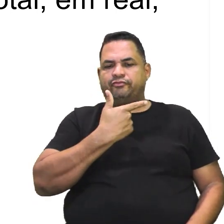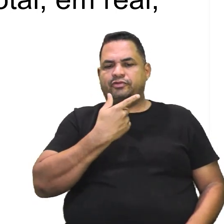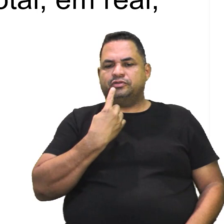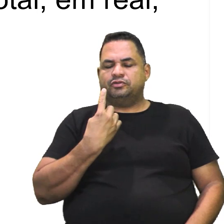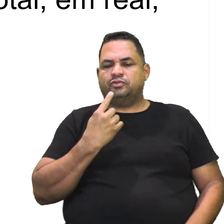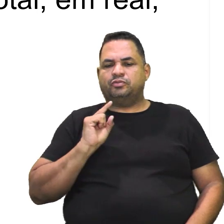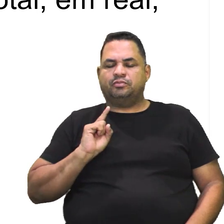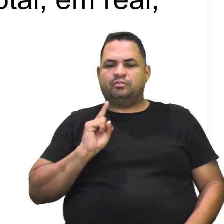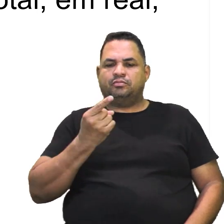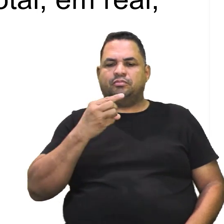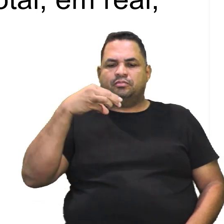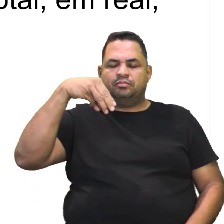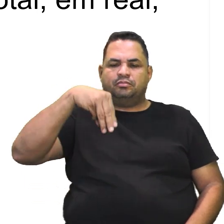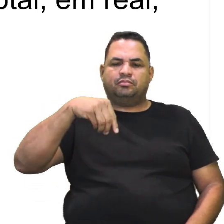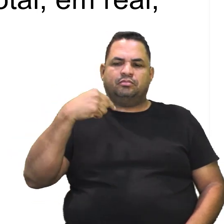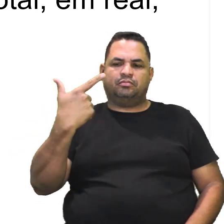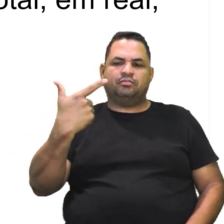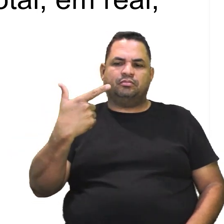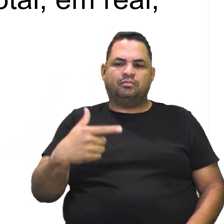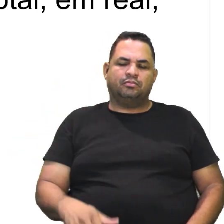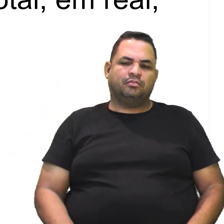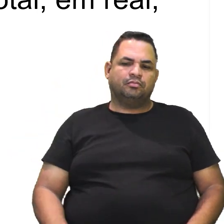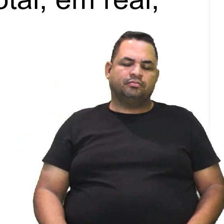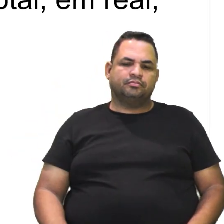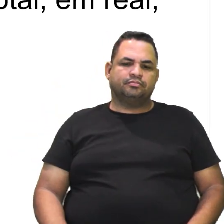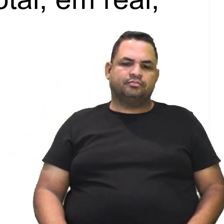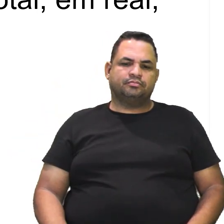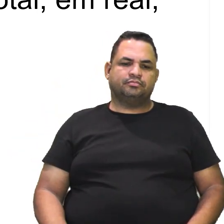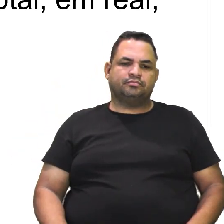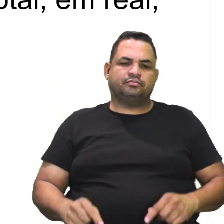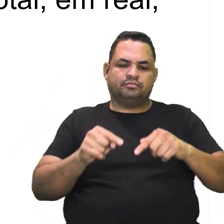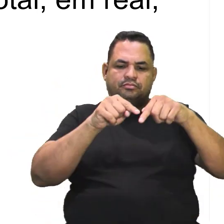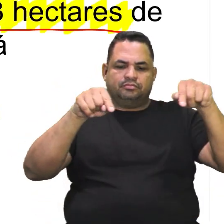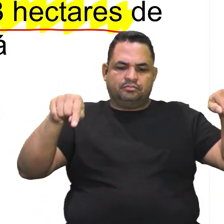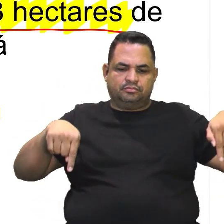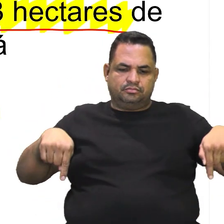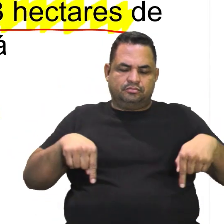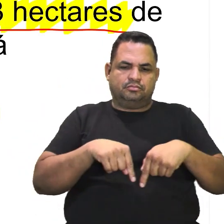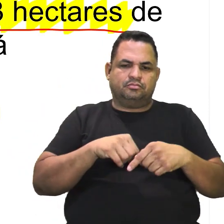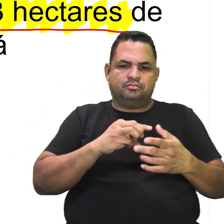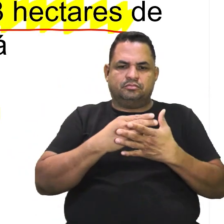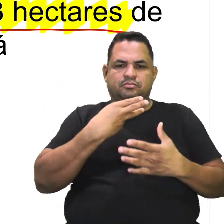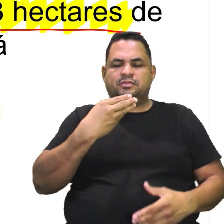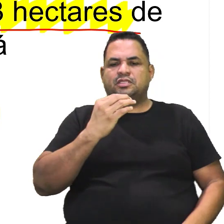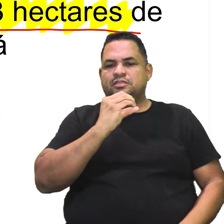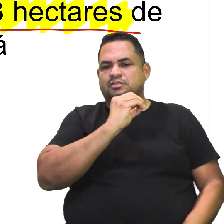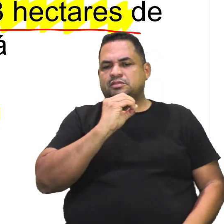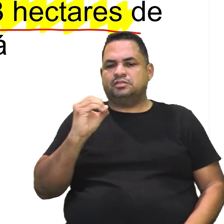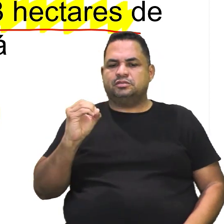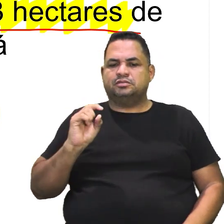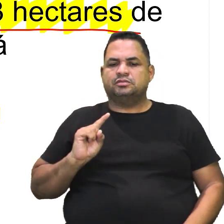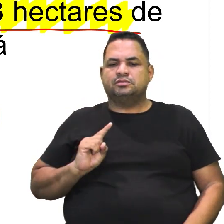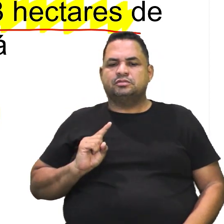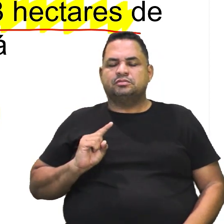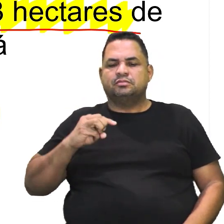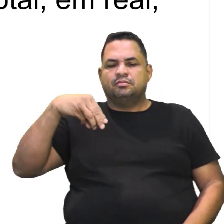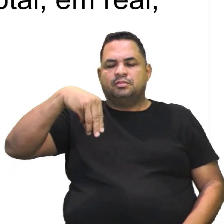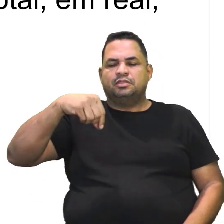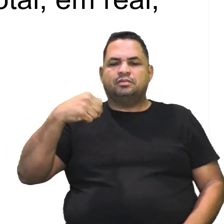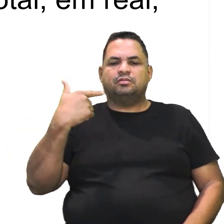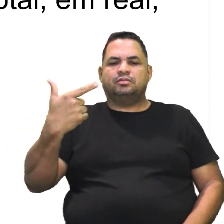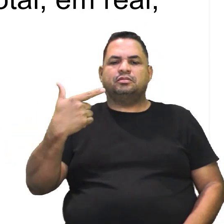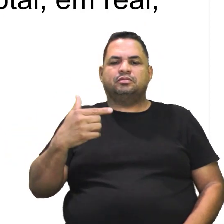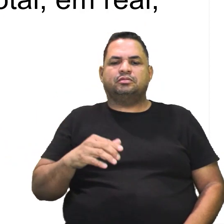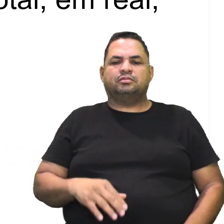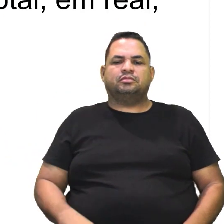21 mil metros Quadrados. quadrados. Eu quero lotes de 300 metros quadrados, né? Foi falado aqui. Então eu tenho que dividir por